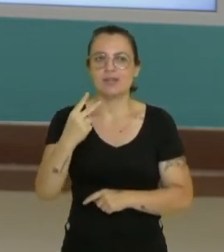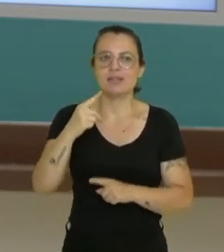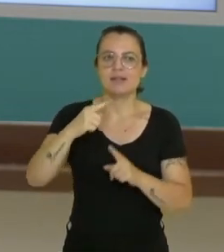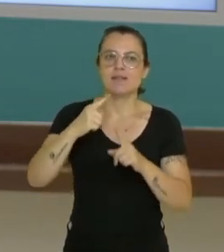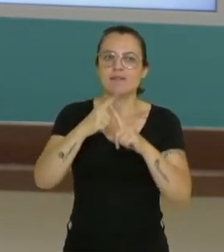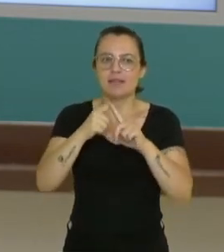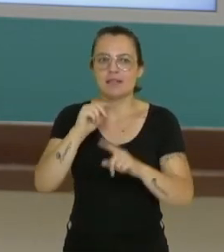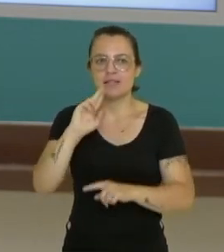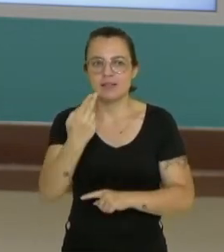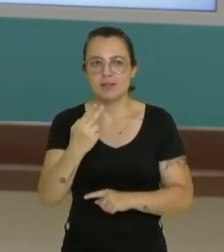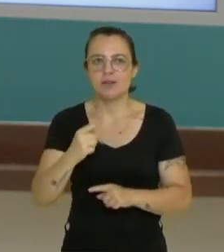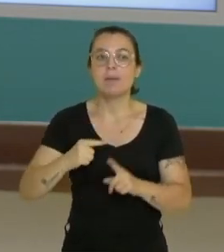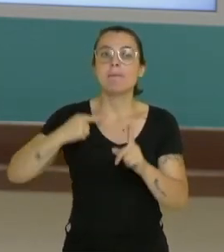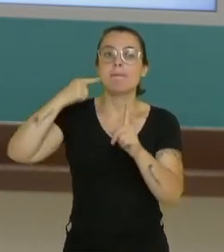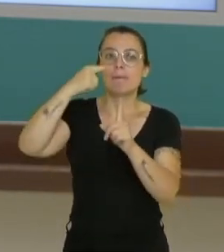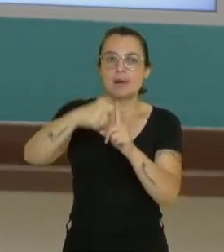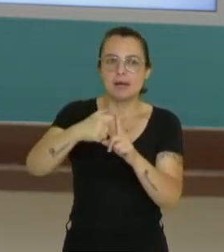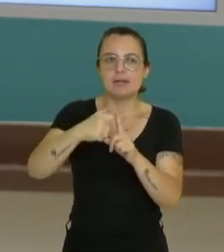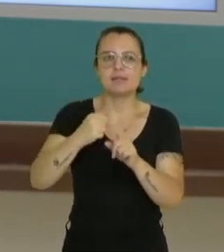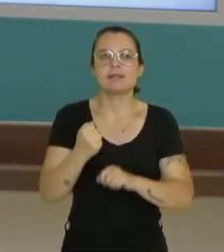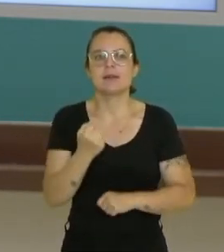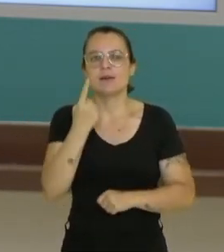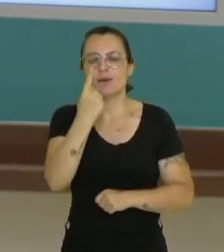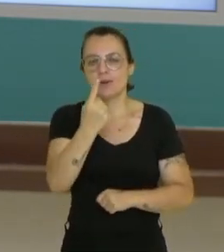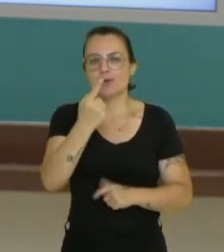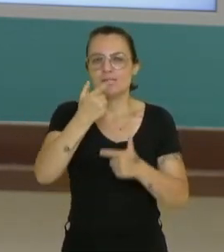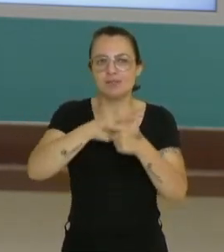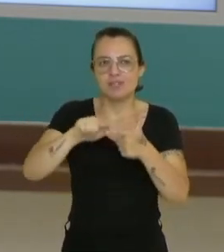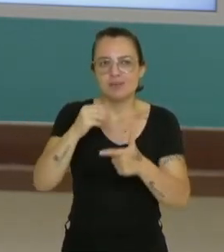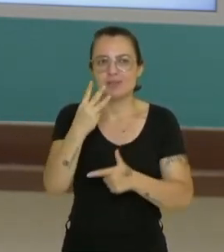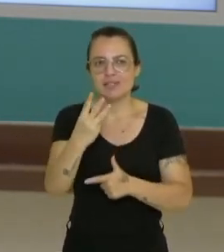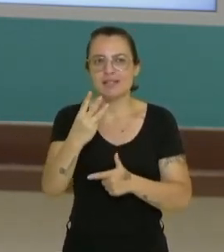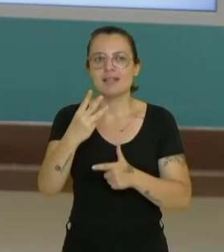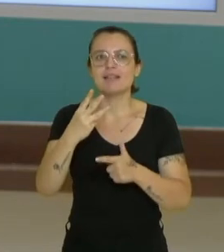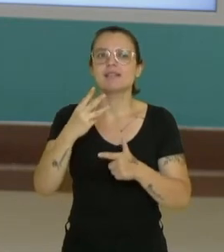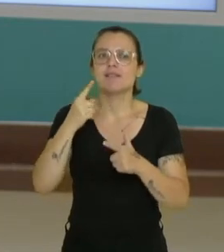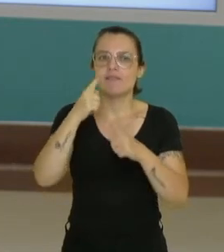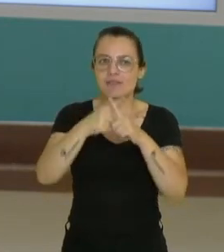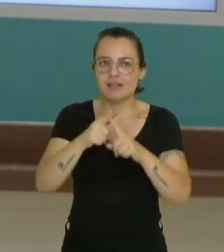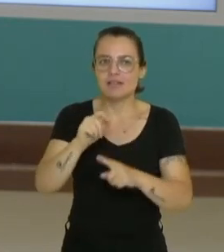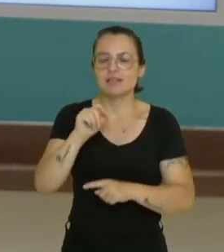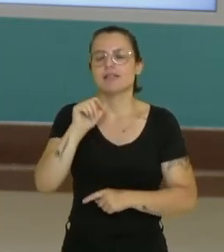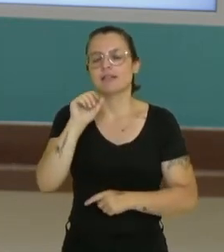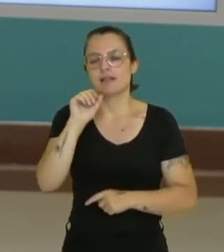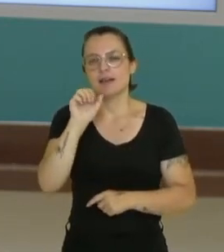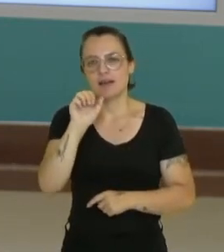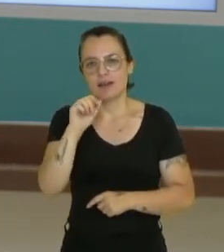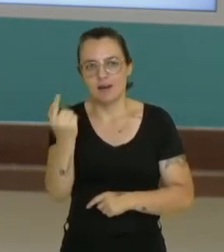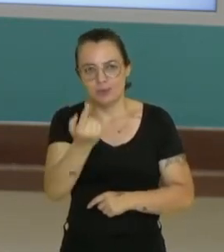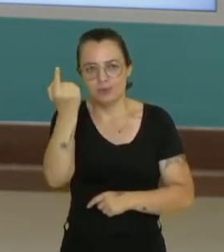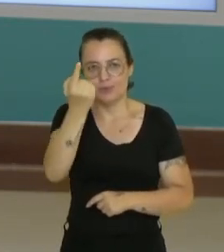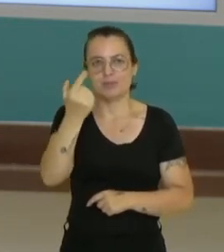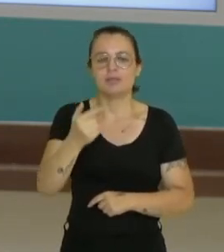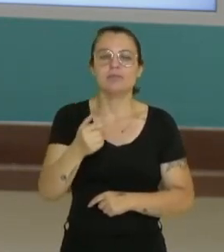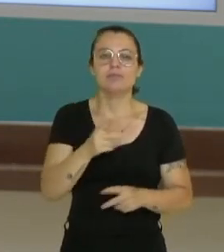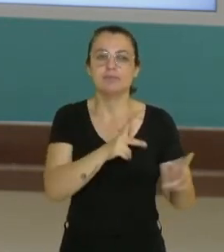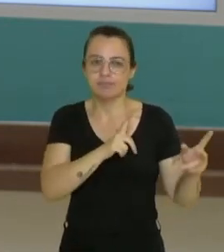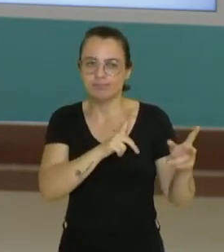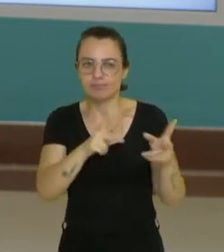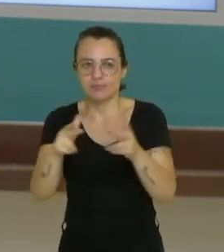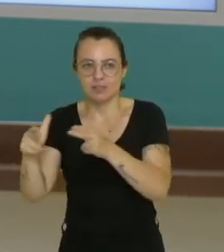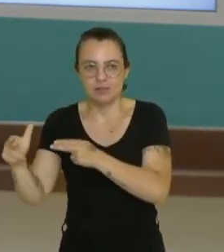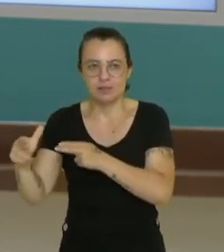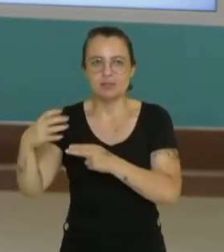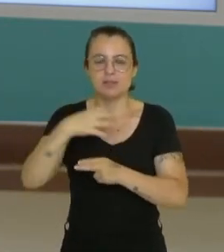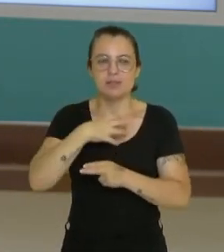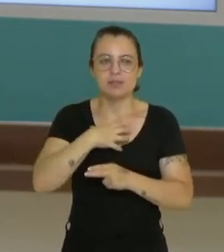mais 1/3 da área 3 vezes a altura. Ou seja, 1/3 tem em todos, coloquei em evidência, a altura